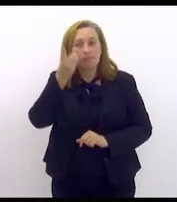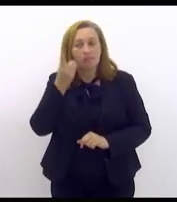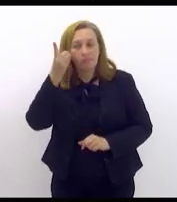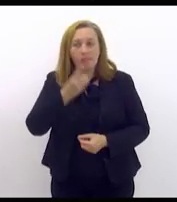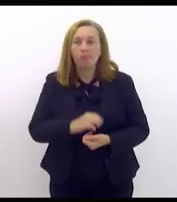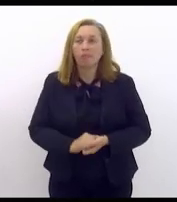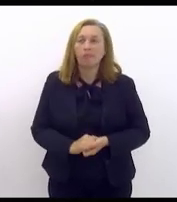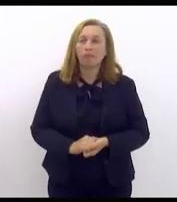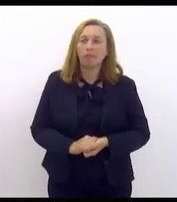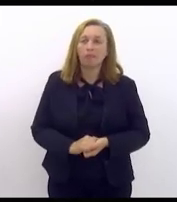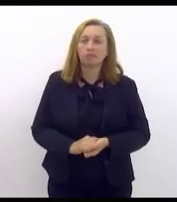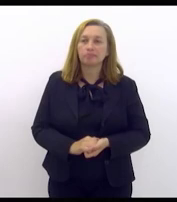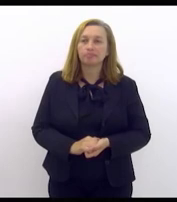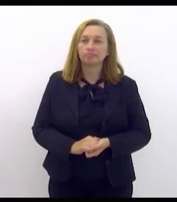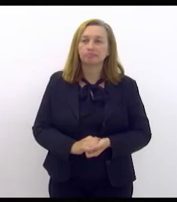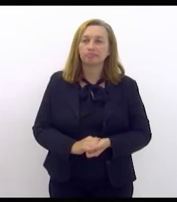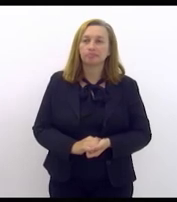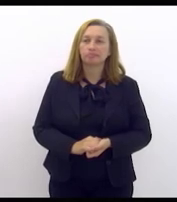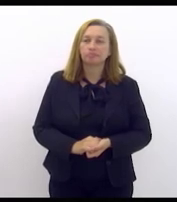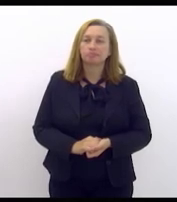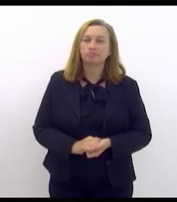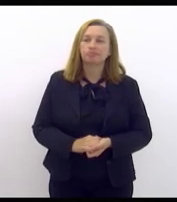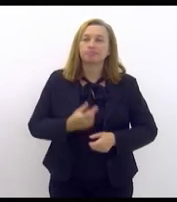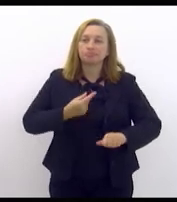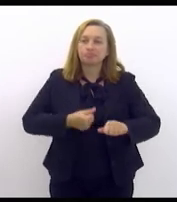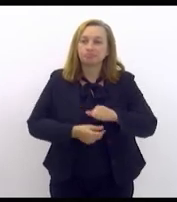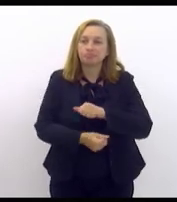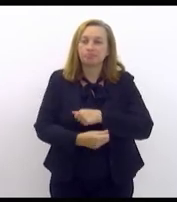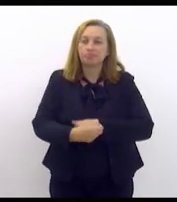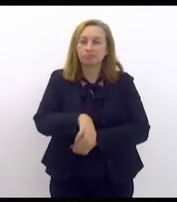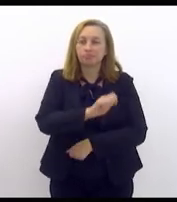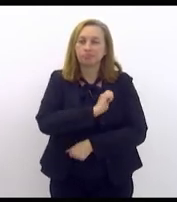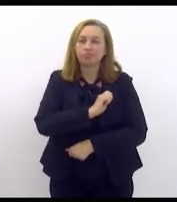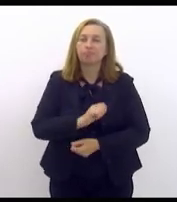deputados são os benefícios fiscais. O